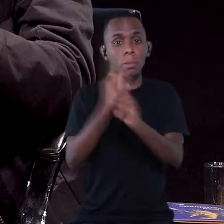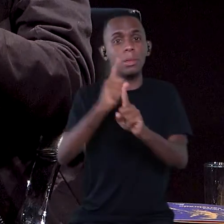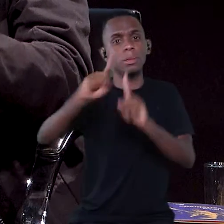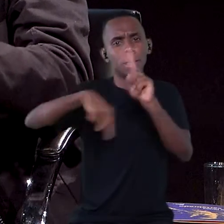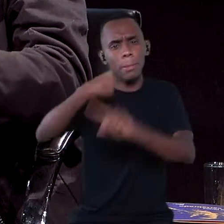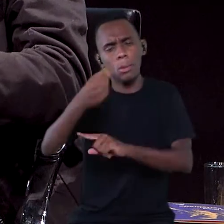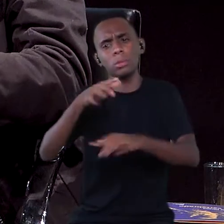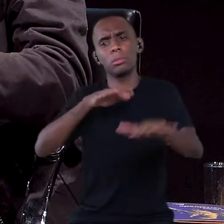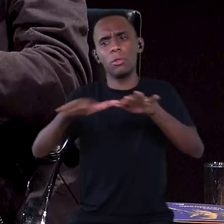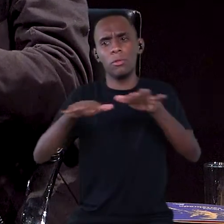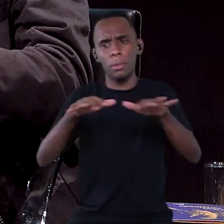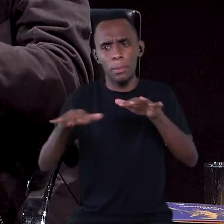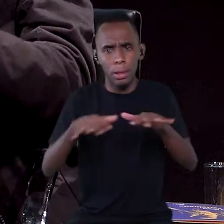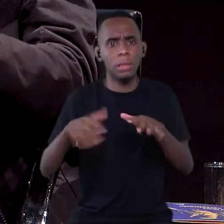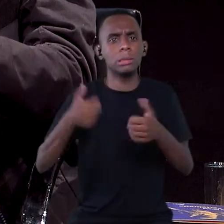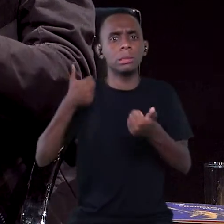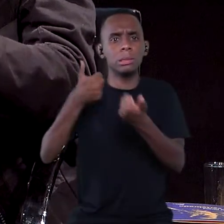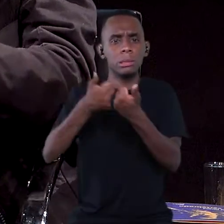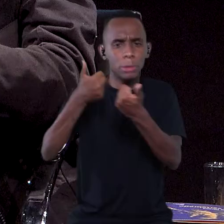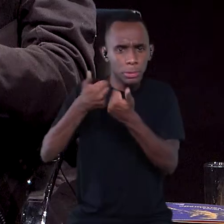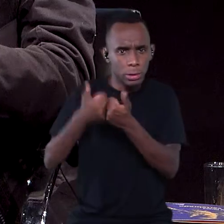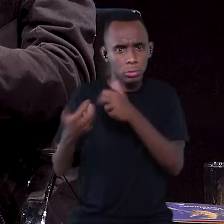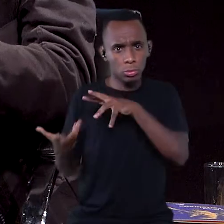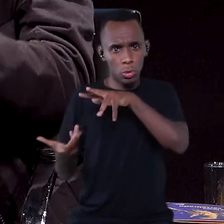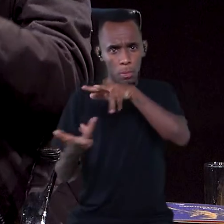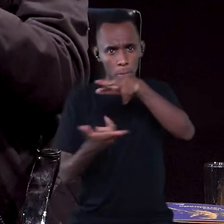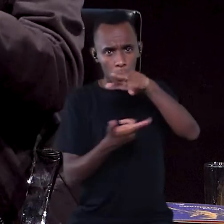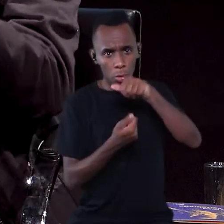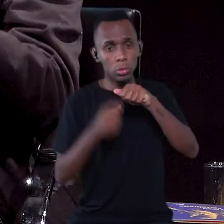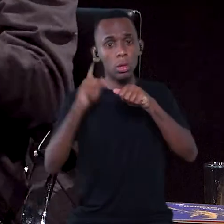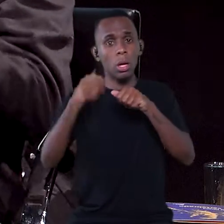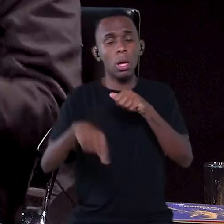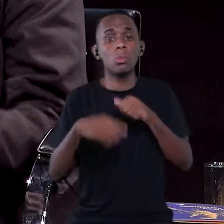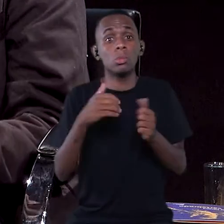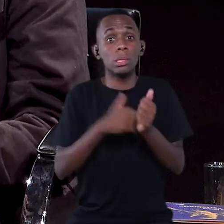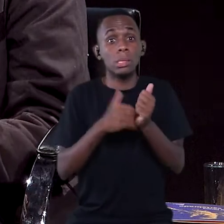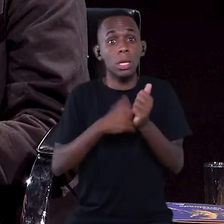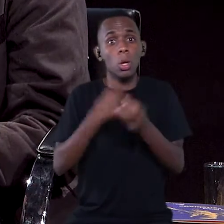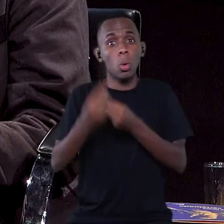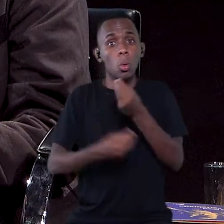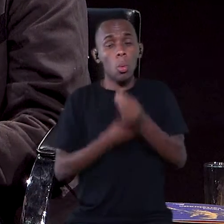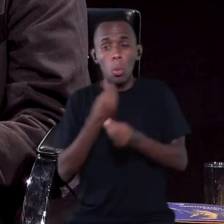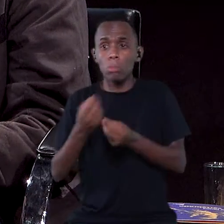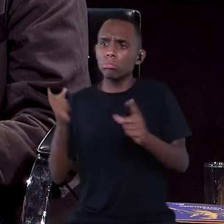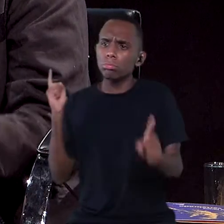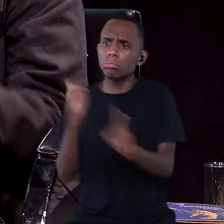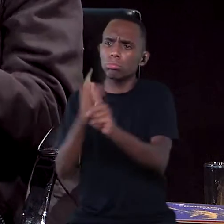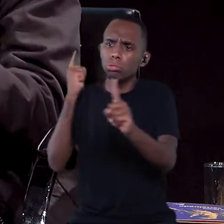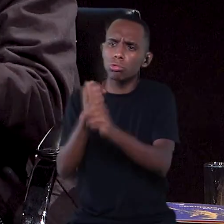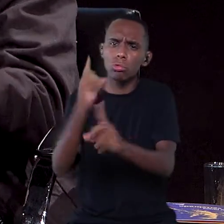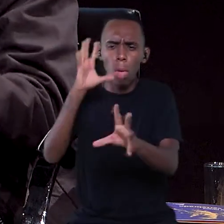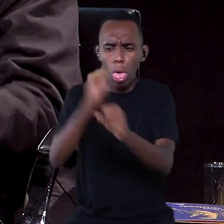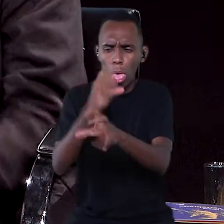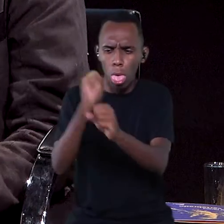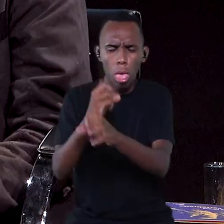Movimento, lucilação, aproximação da Terra. E é um mistério como eles faziam esses cálculos. É um mistério como os Dogons faziam esses